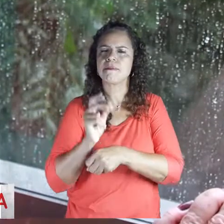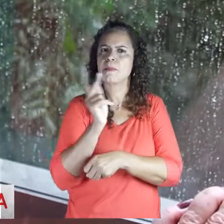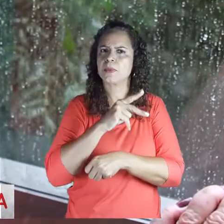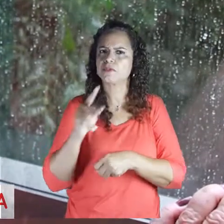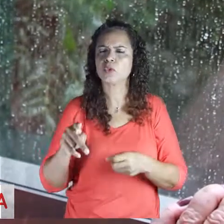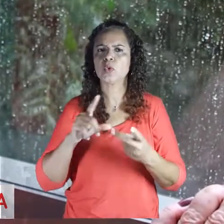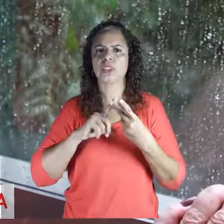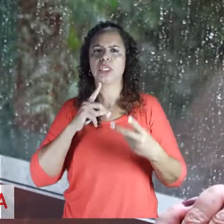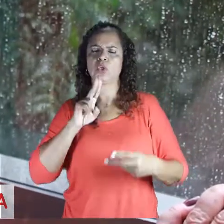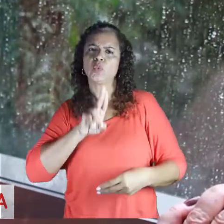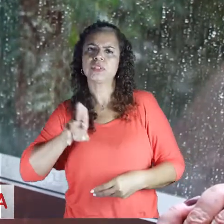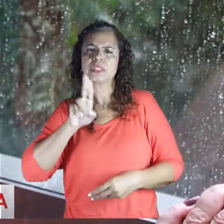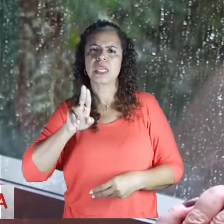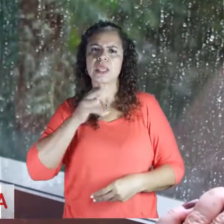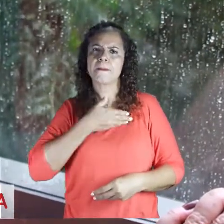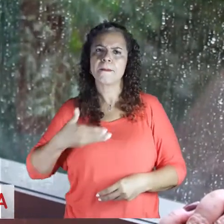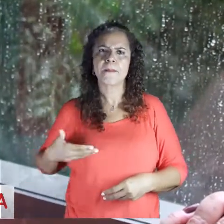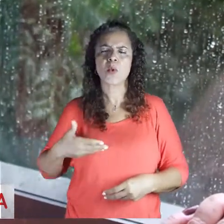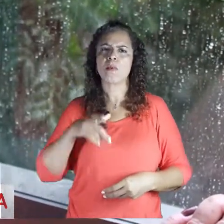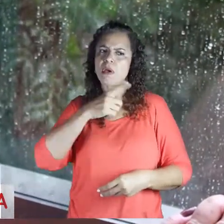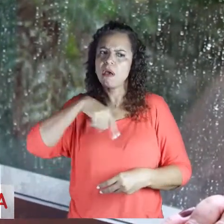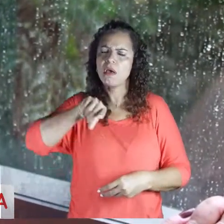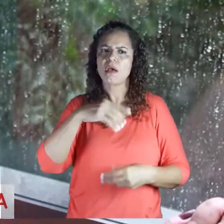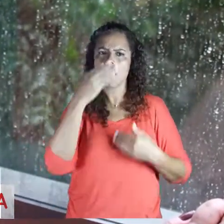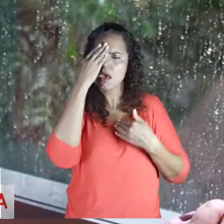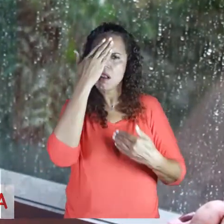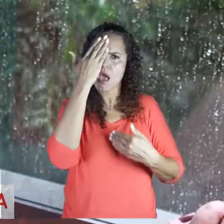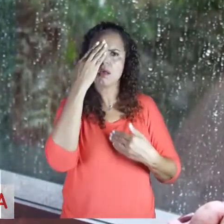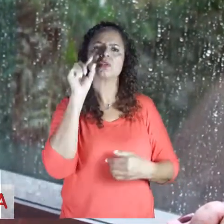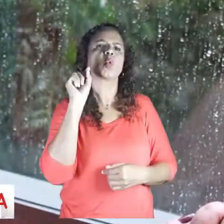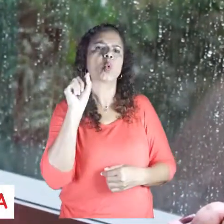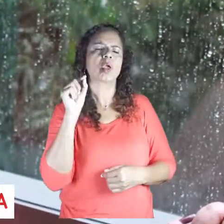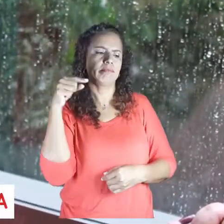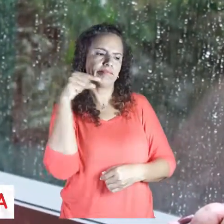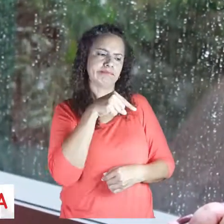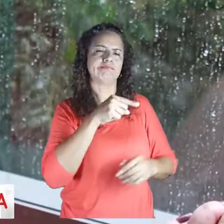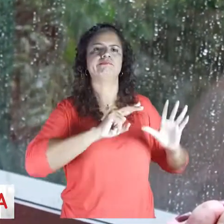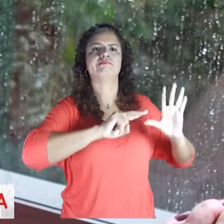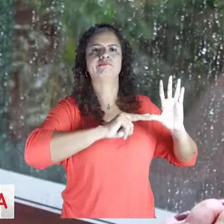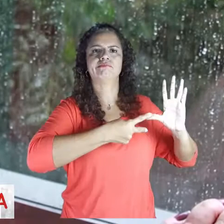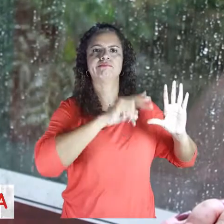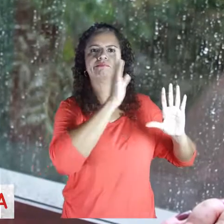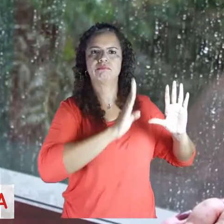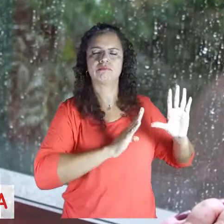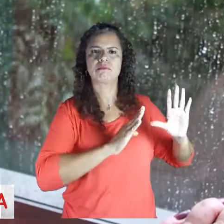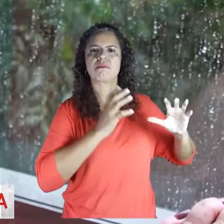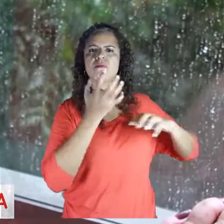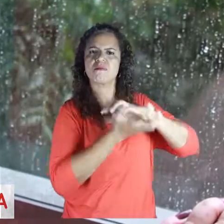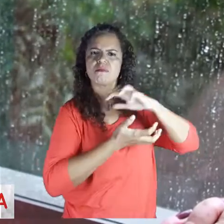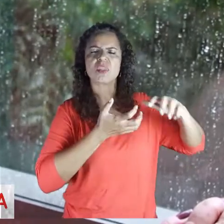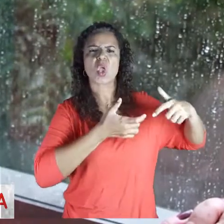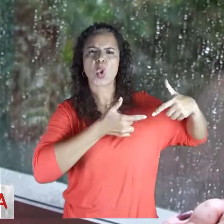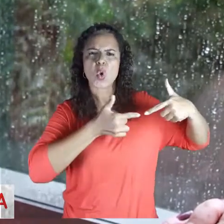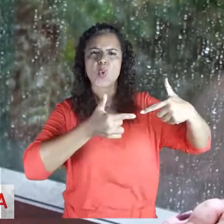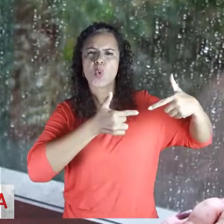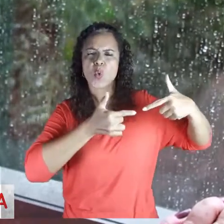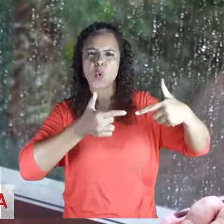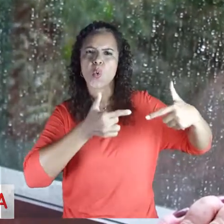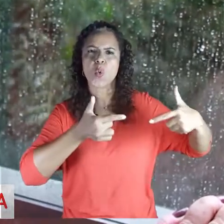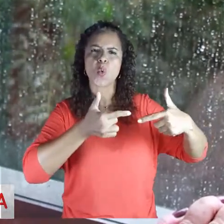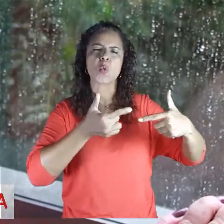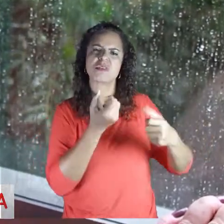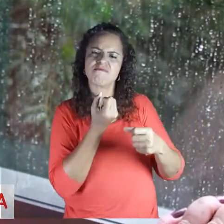tudo mais aos professores das universidades federais foi graças a muita luta muita greve né e há muitos